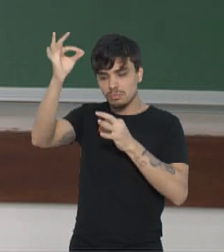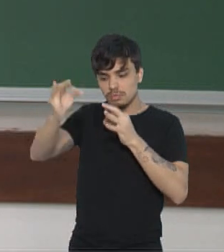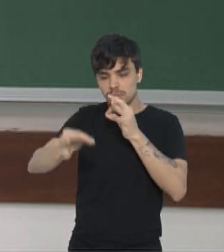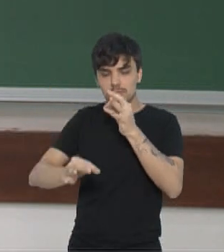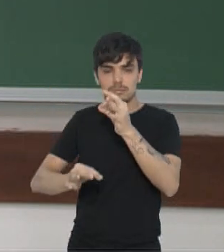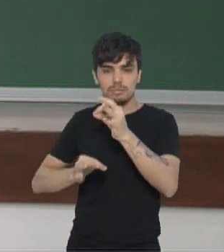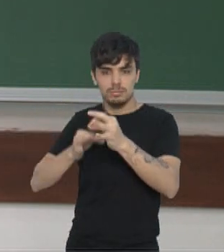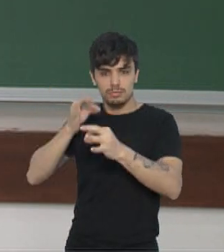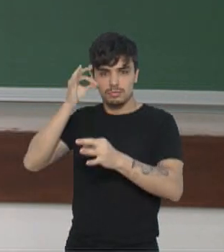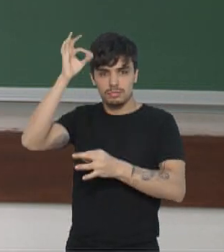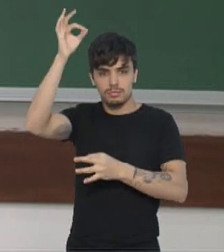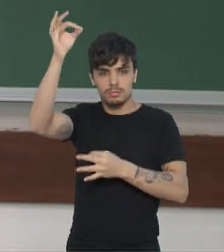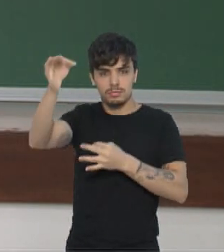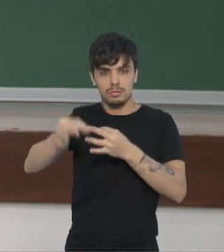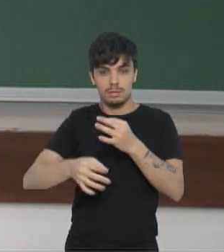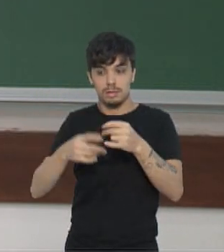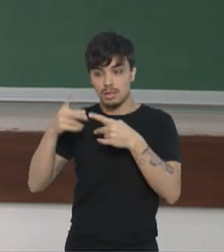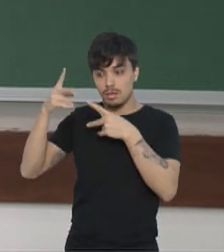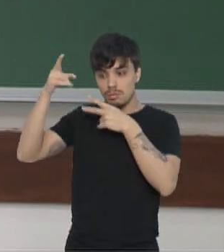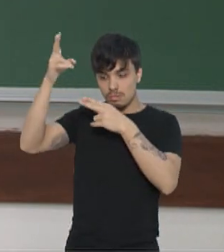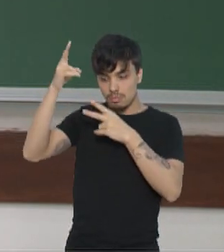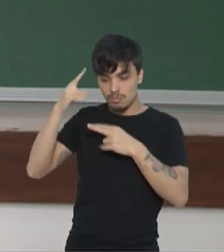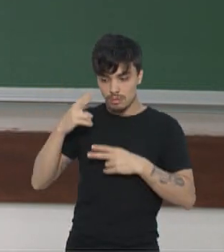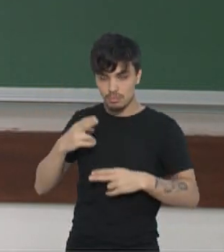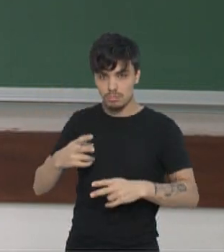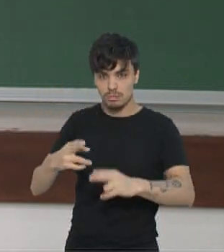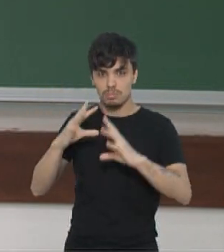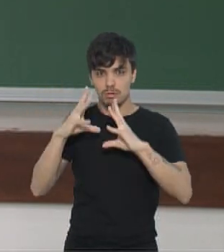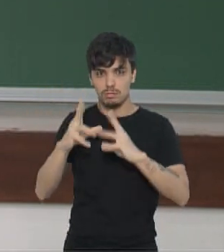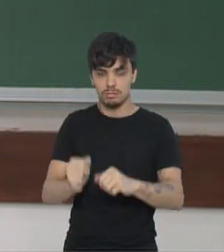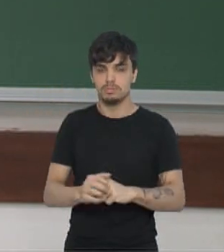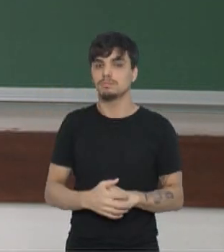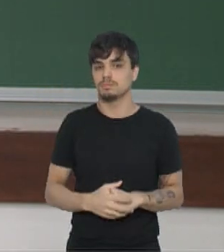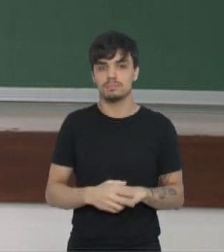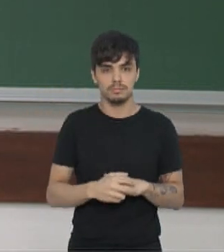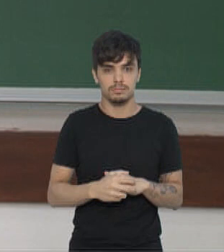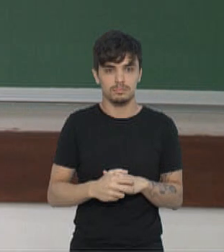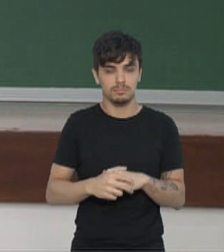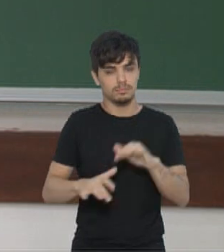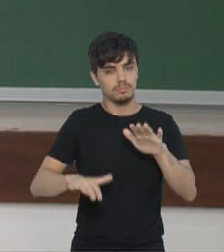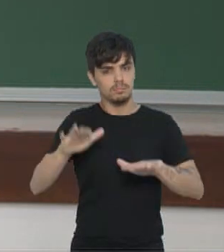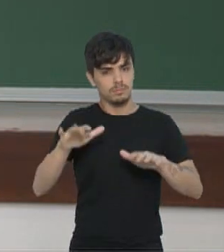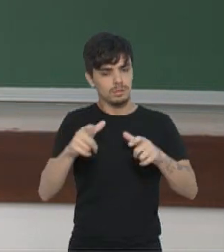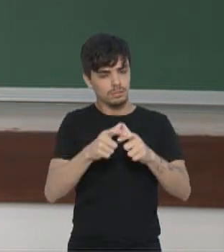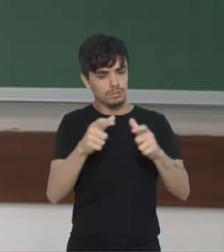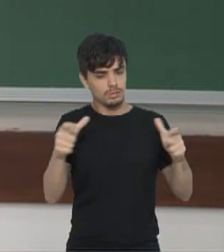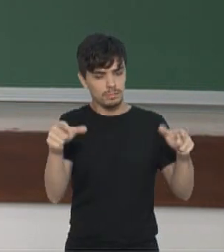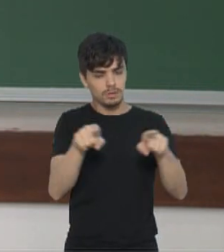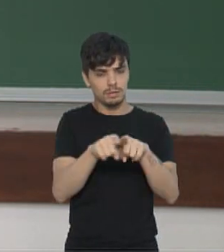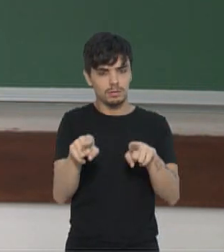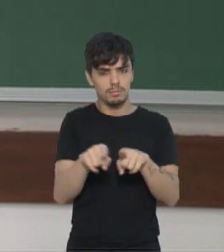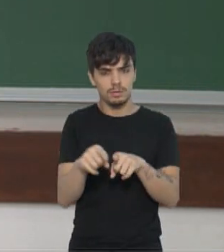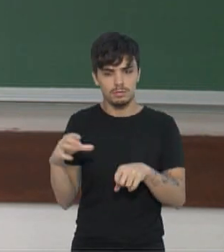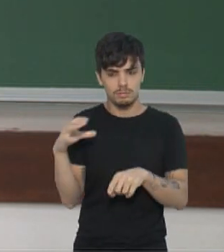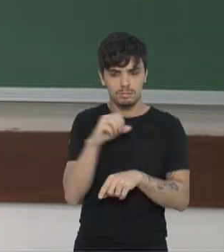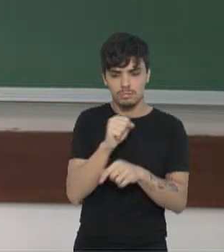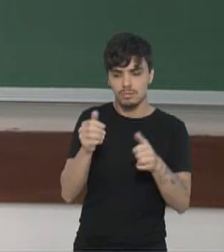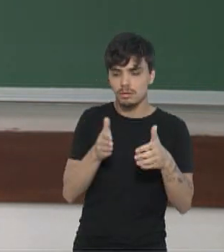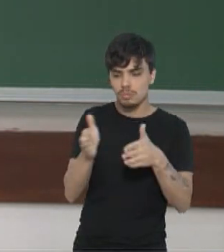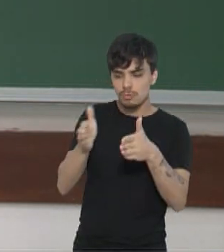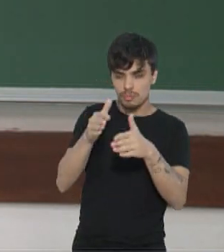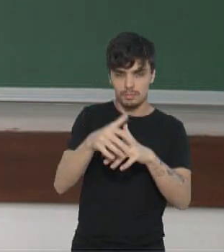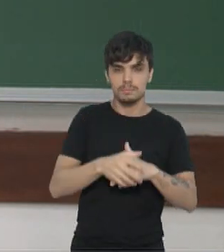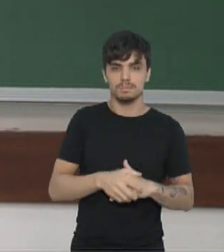sempre numa mesma proporcionalidade, né? Dependendo então desse tamanho e da rota dele.